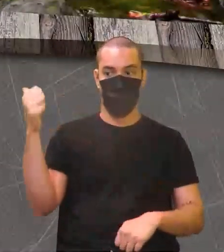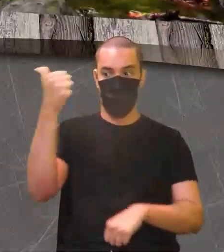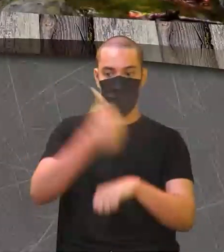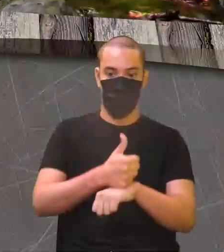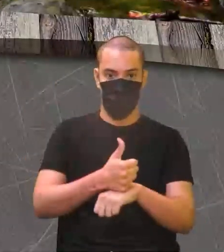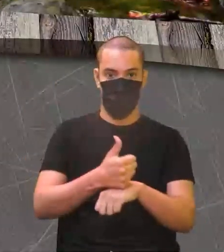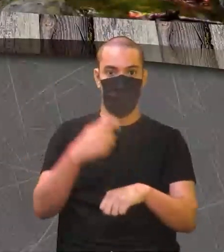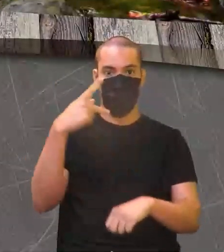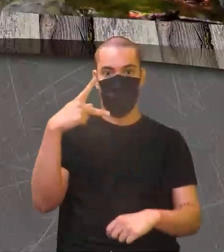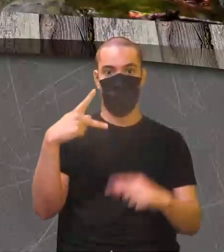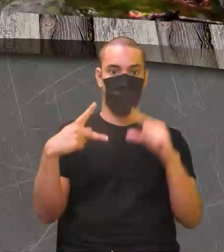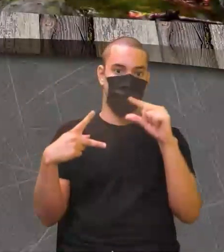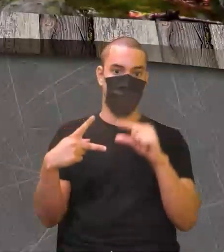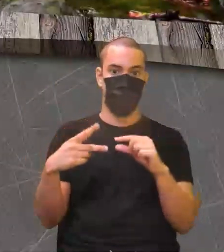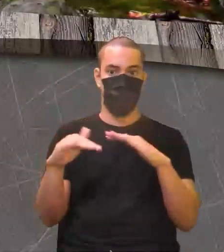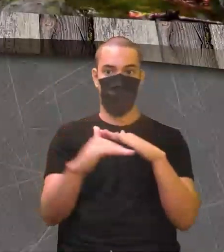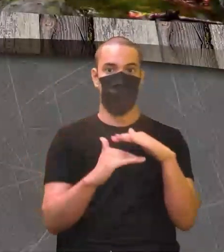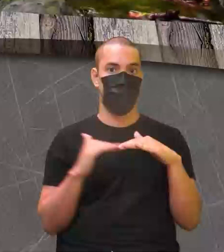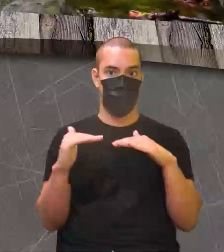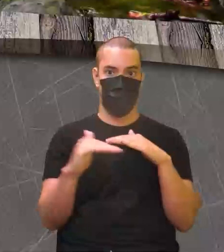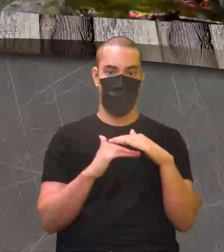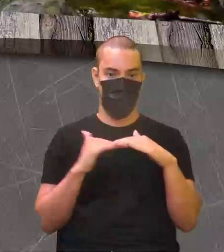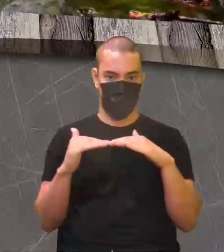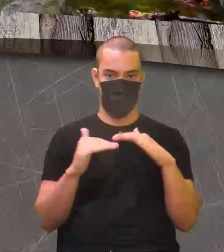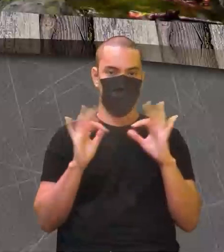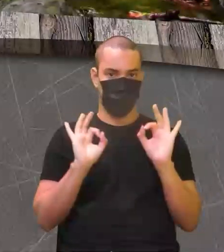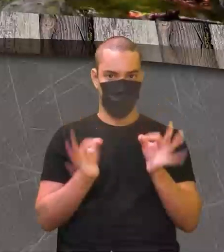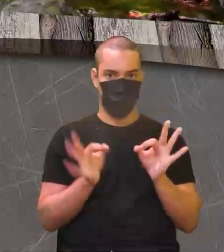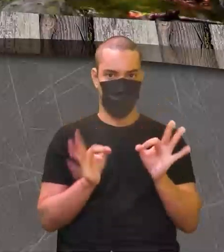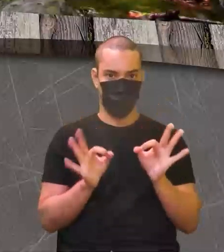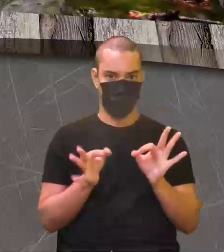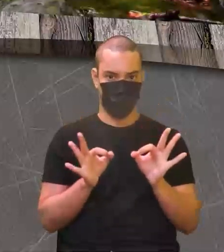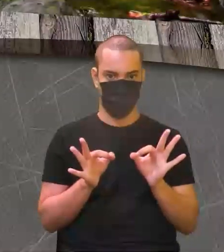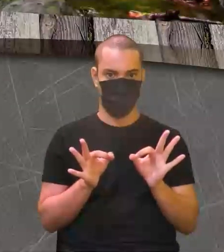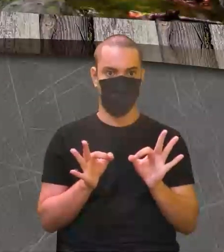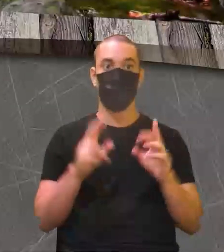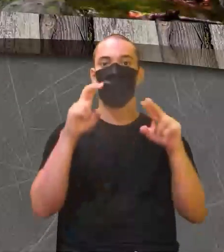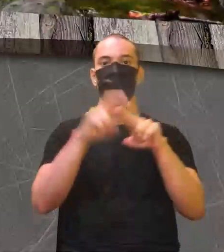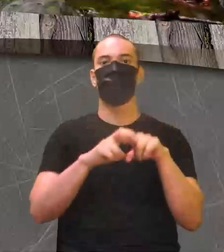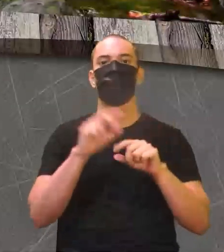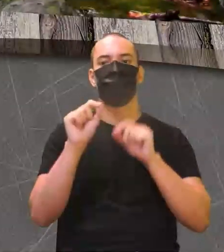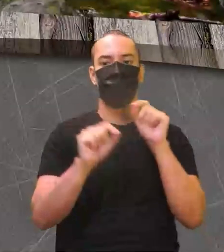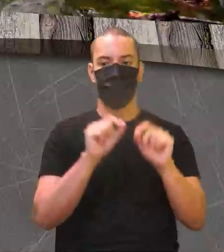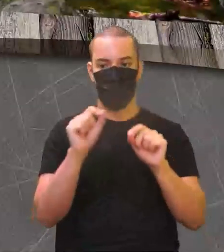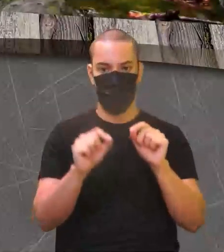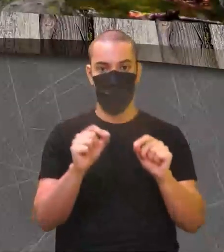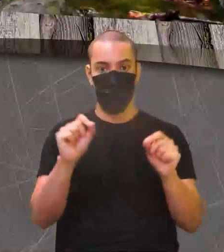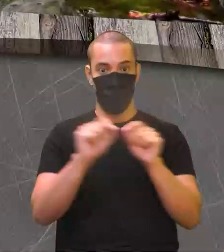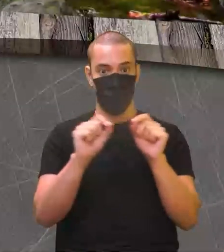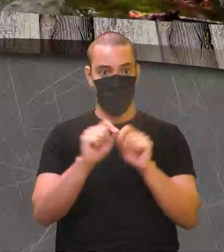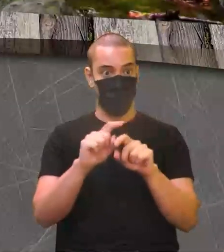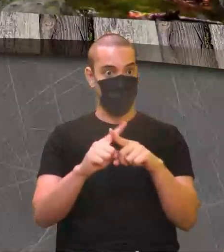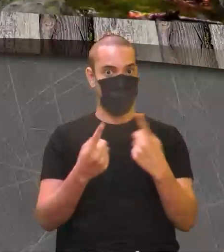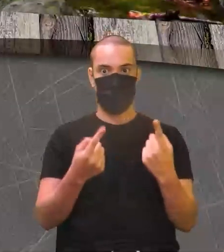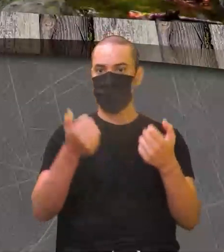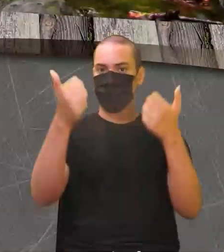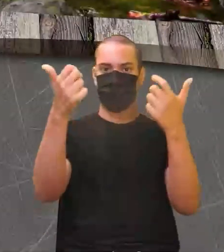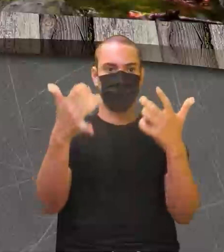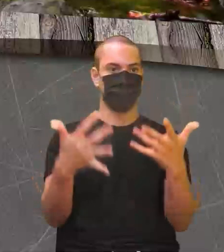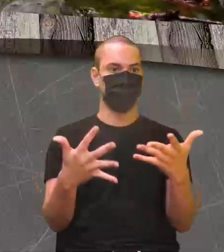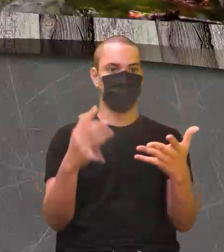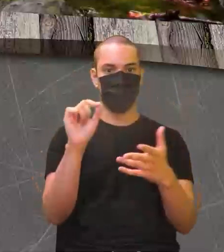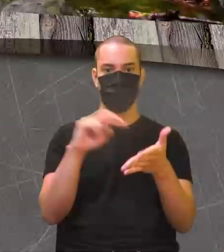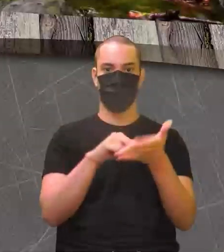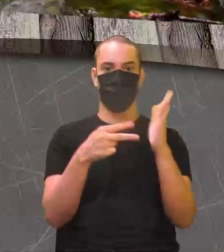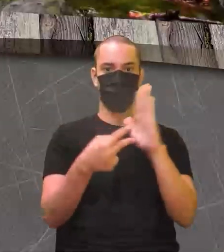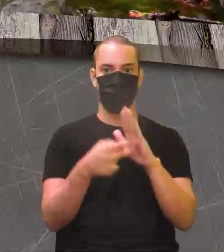O gene Pzinho é recessivo, certo? E aí ele quer fazer os cruzamentos, só que ele não te diz se esses indivíduos